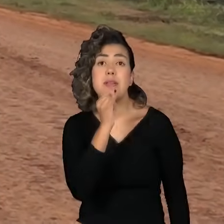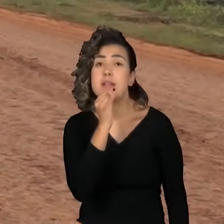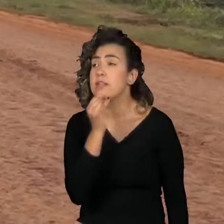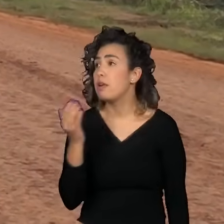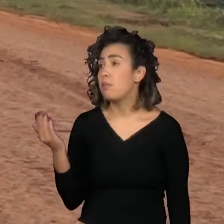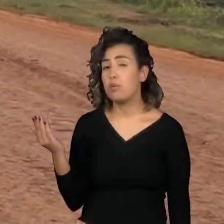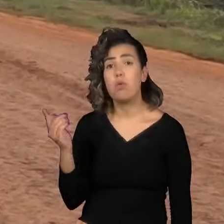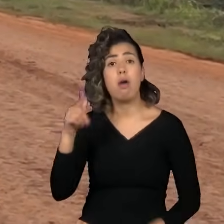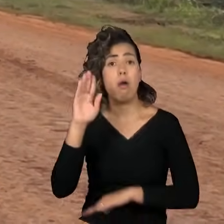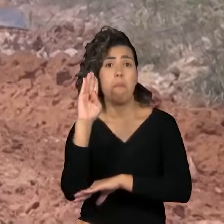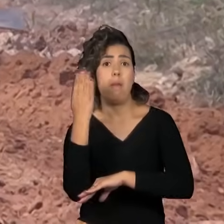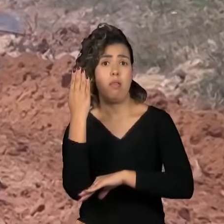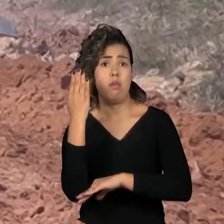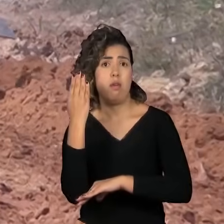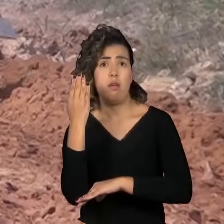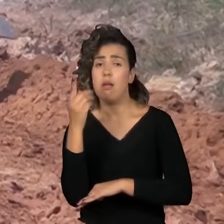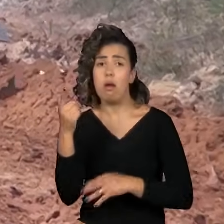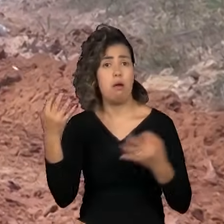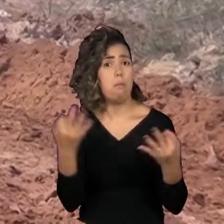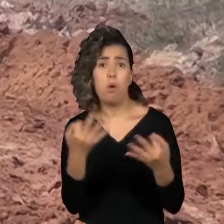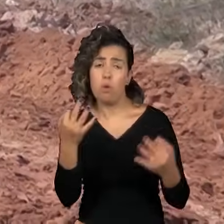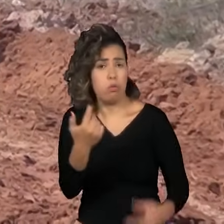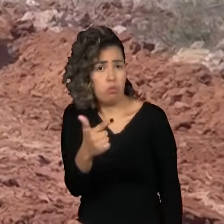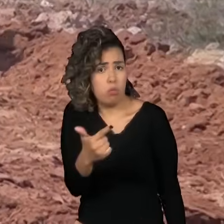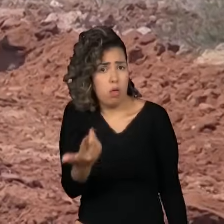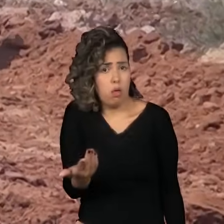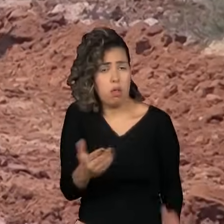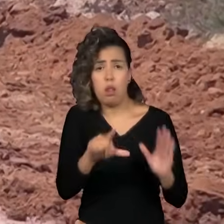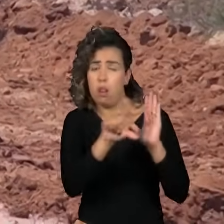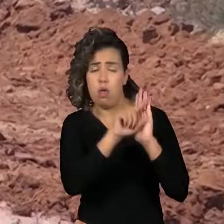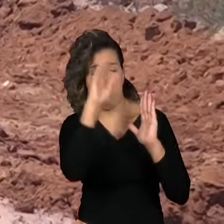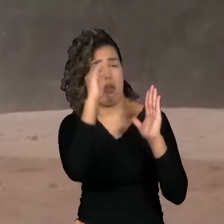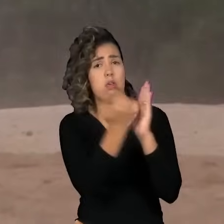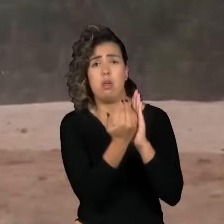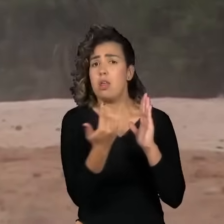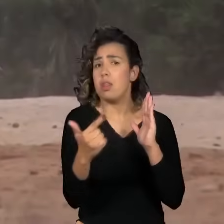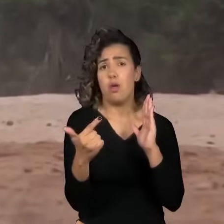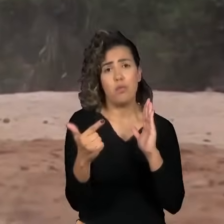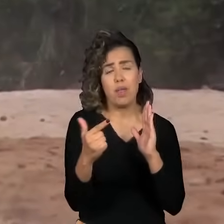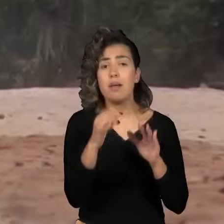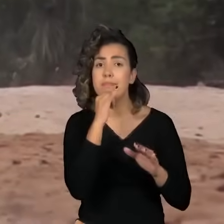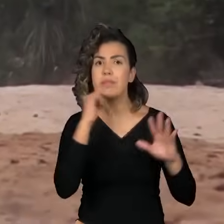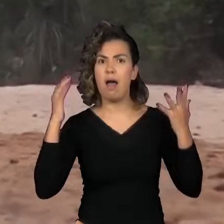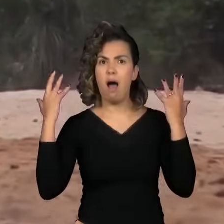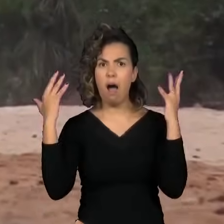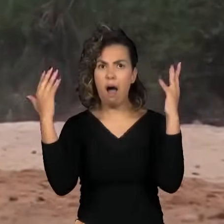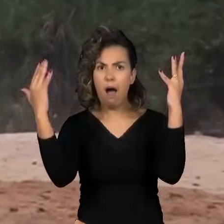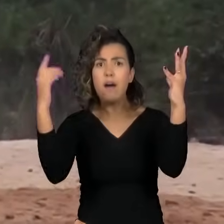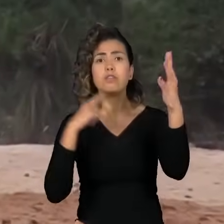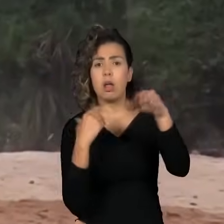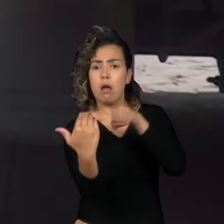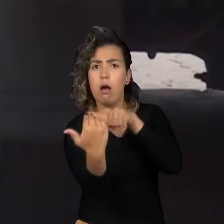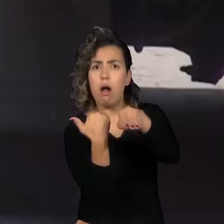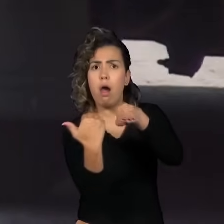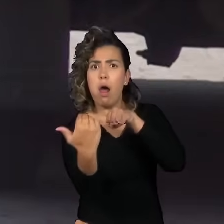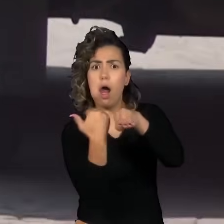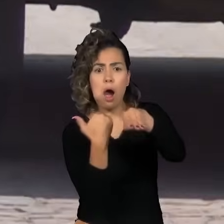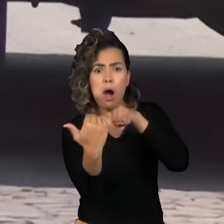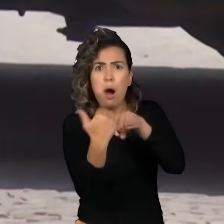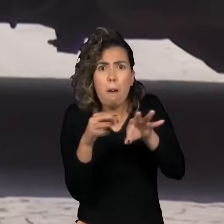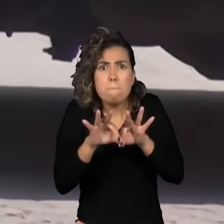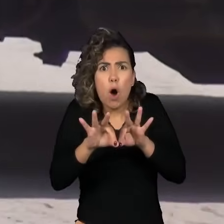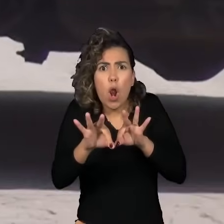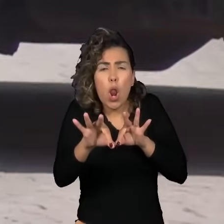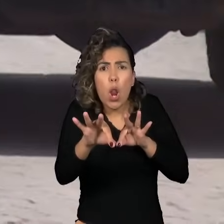ilegal de madeira, onde abre-se extensos estradas dentro da floresta, milhares de quilômetros de estradas na